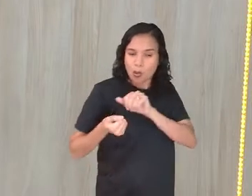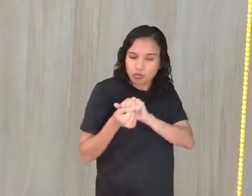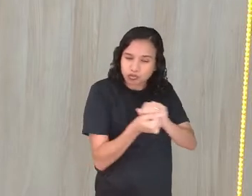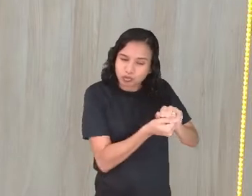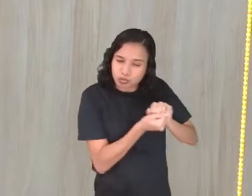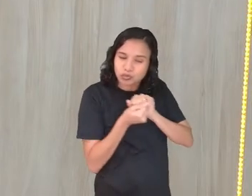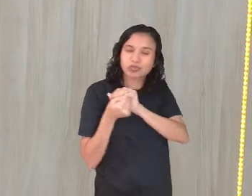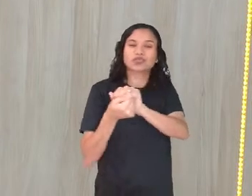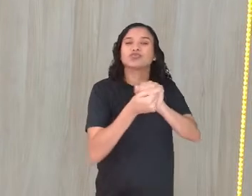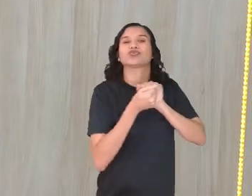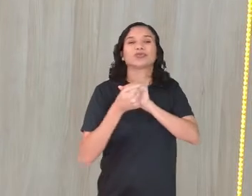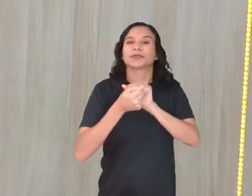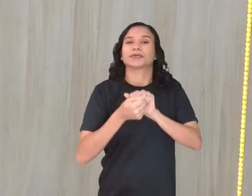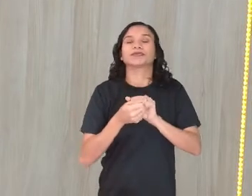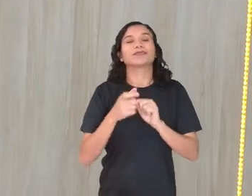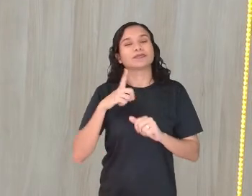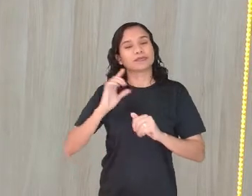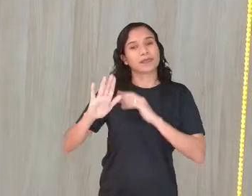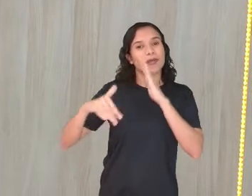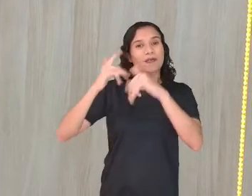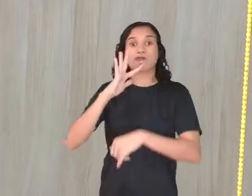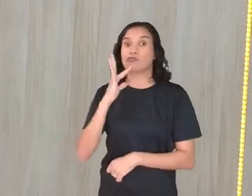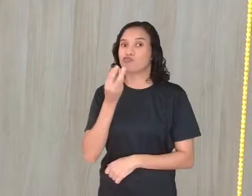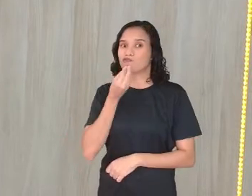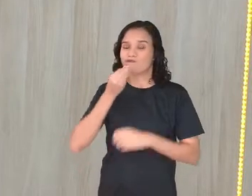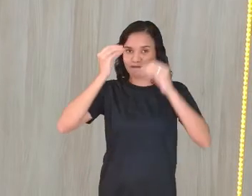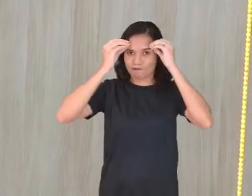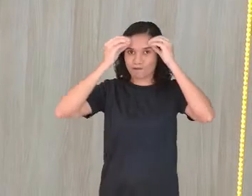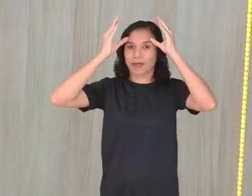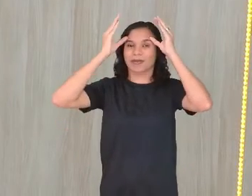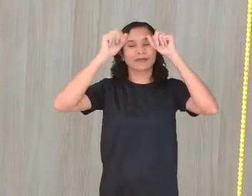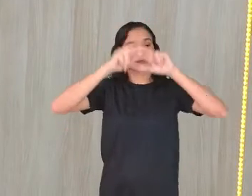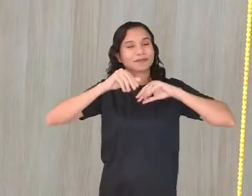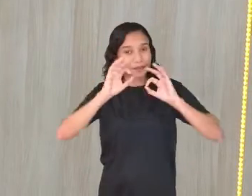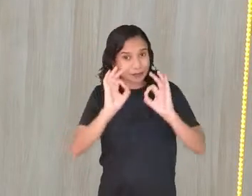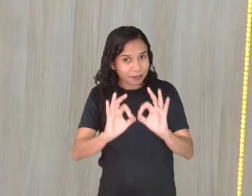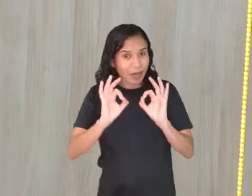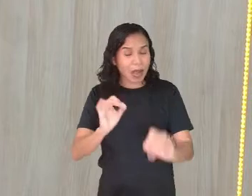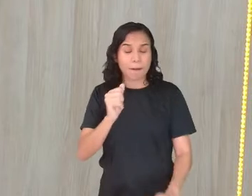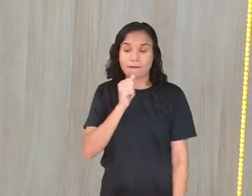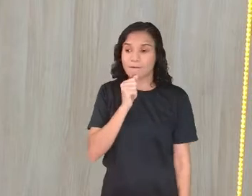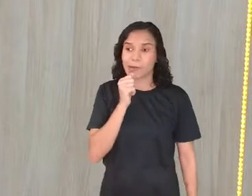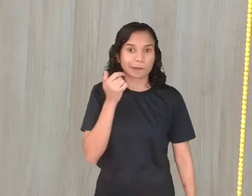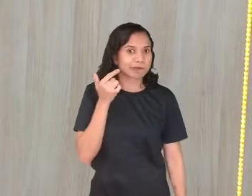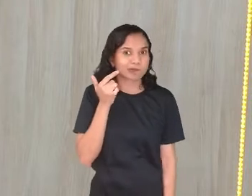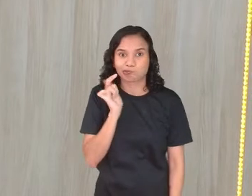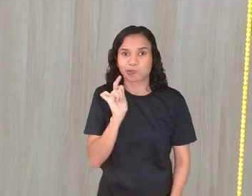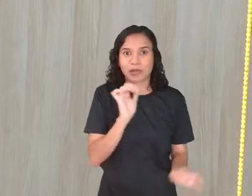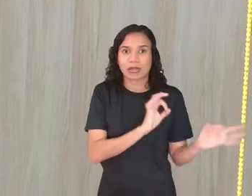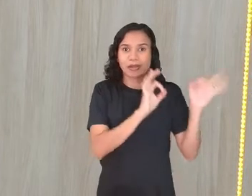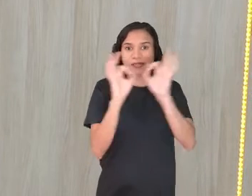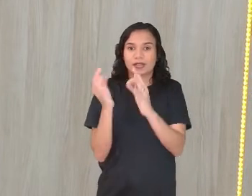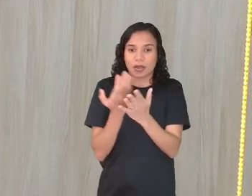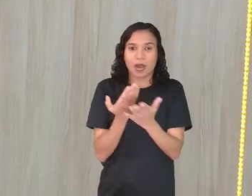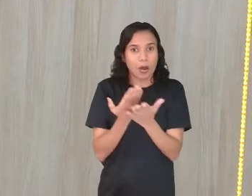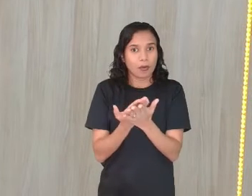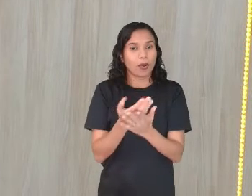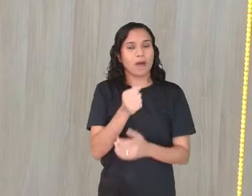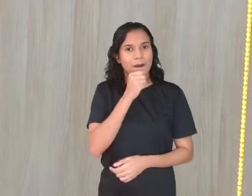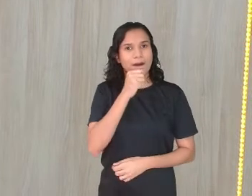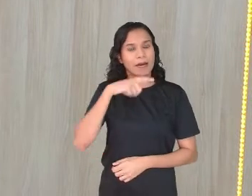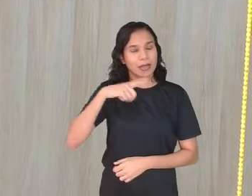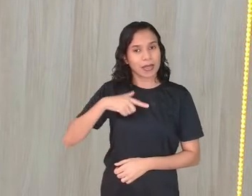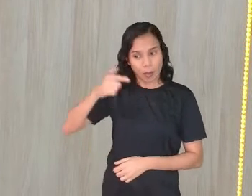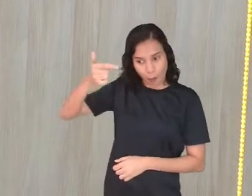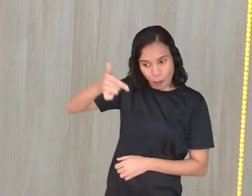né, juntos, a gente construir o nosso conhecimento, certo? E se você não conseguiu acompanhar essa aula ao vivo, ainda tem a